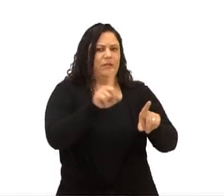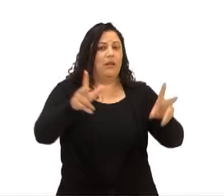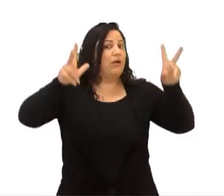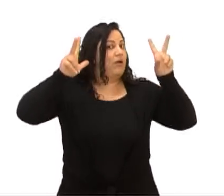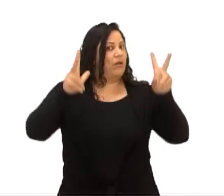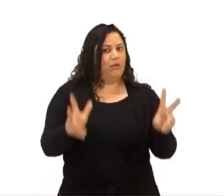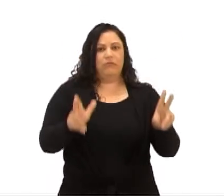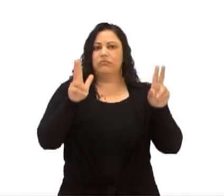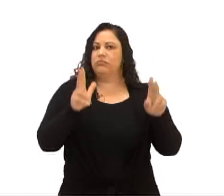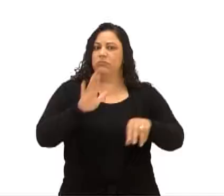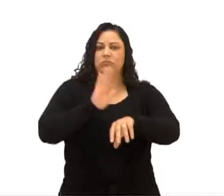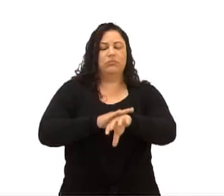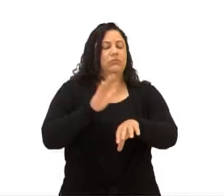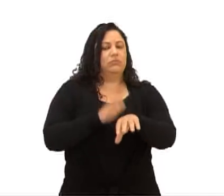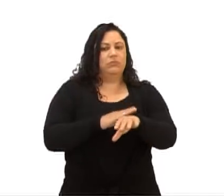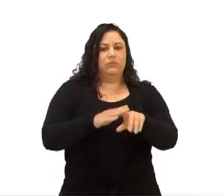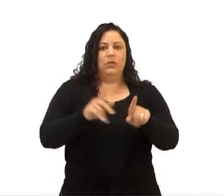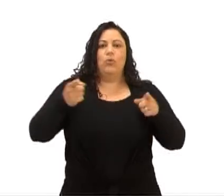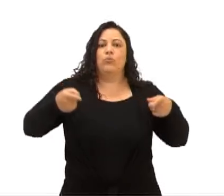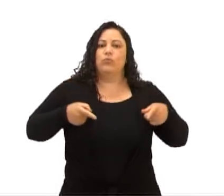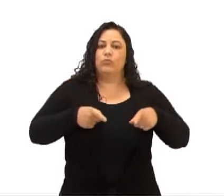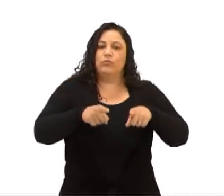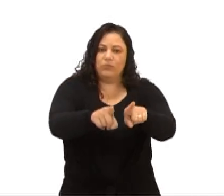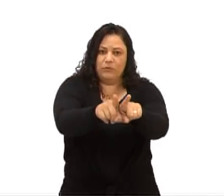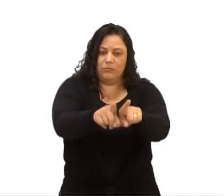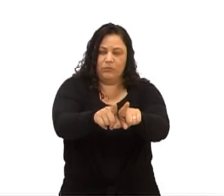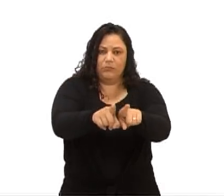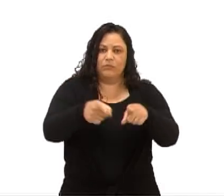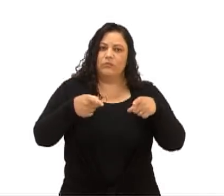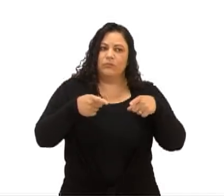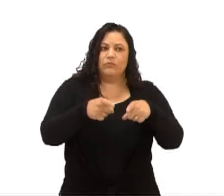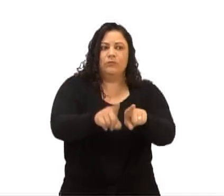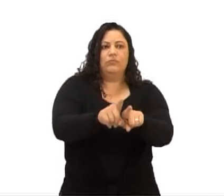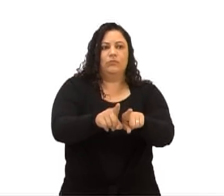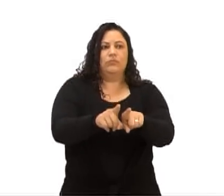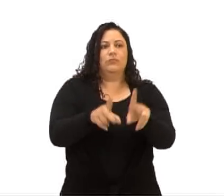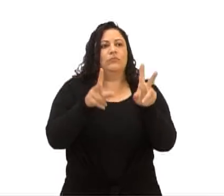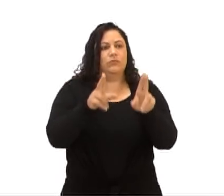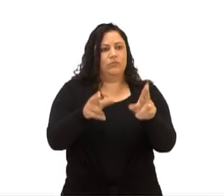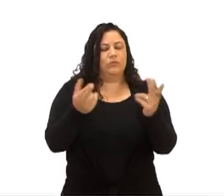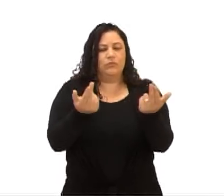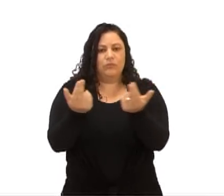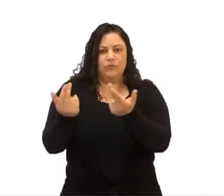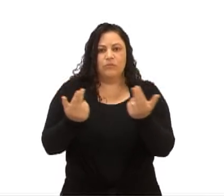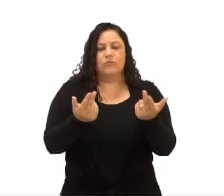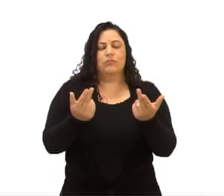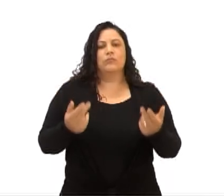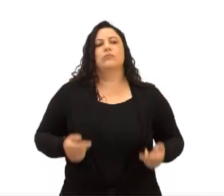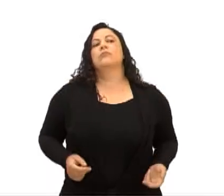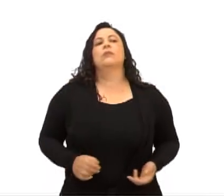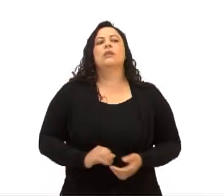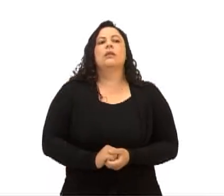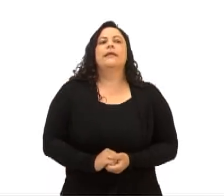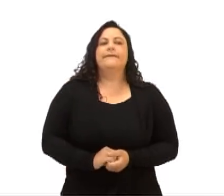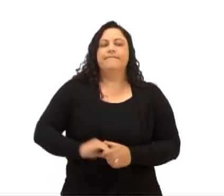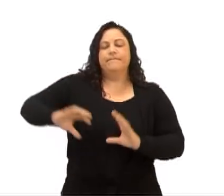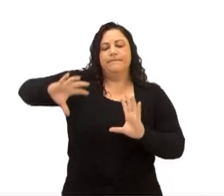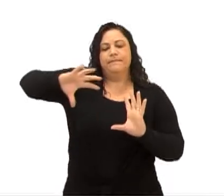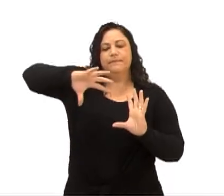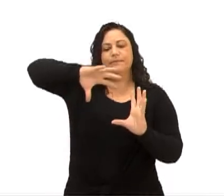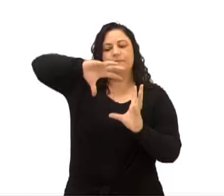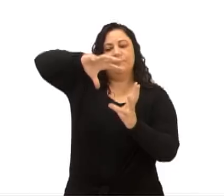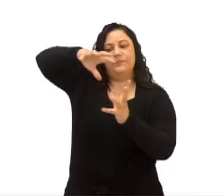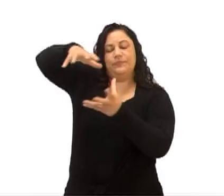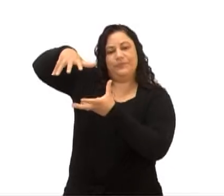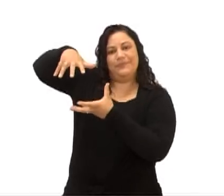é concomitante, olha que palavra bonita para vocês aprenderem hoje, que acontece ao mesmo tempo. Então, enquanto a Terra